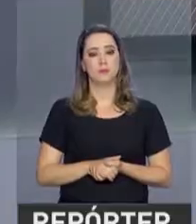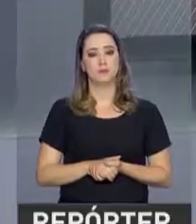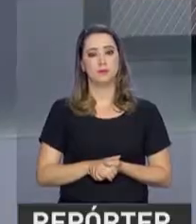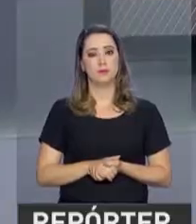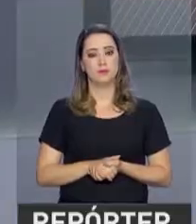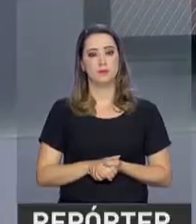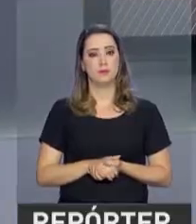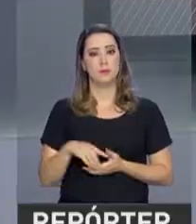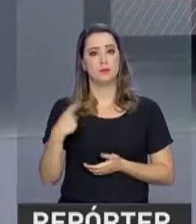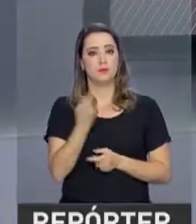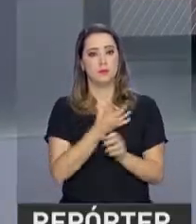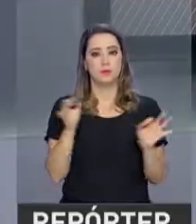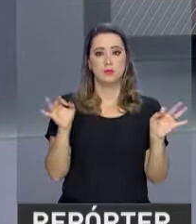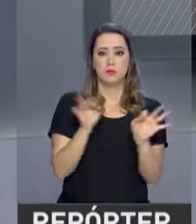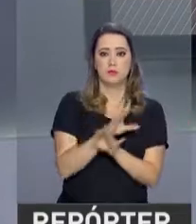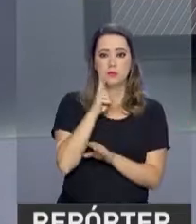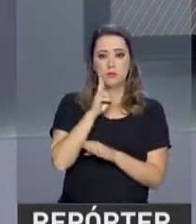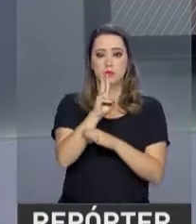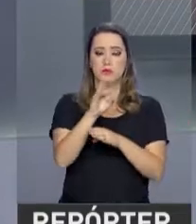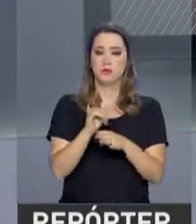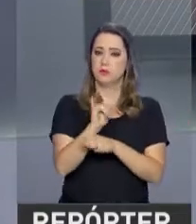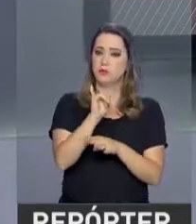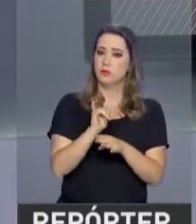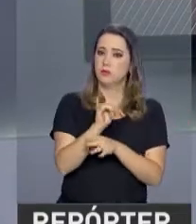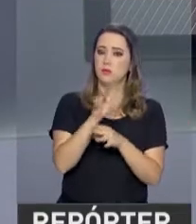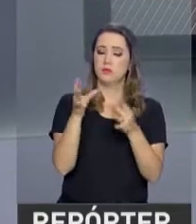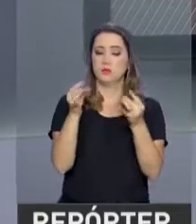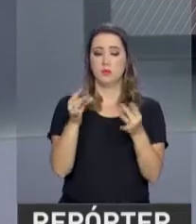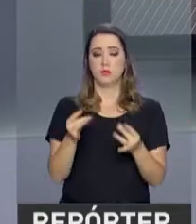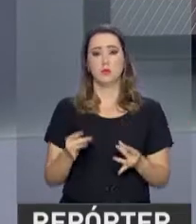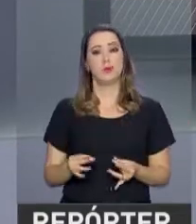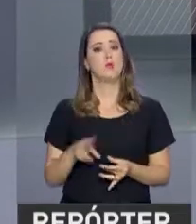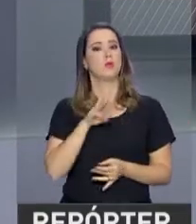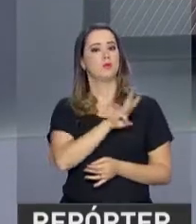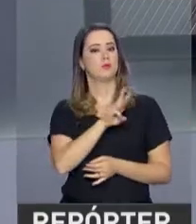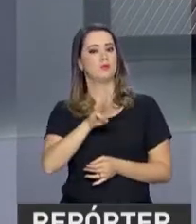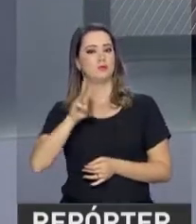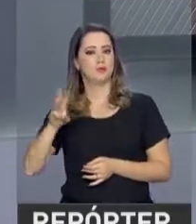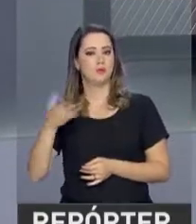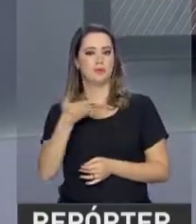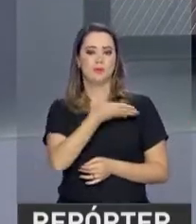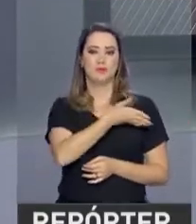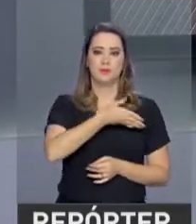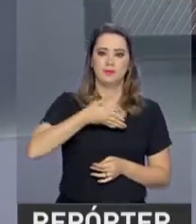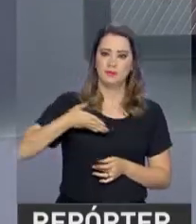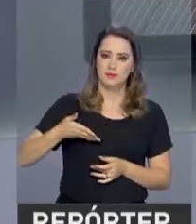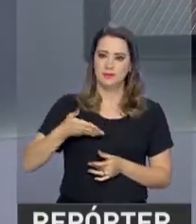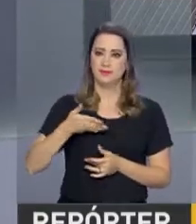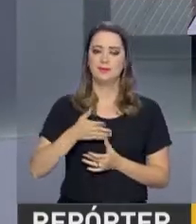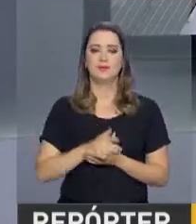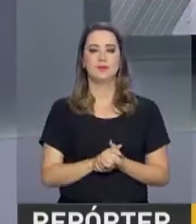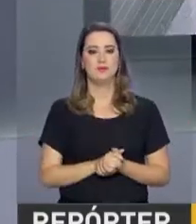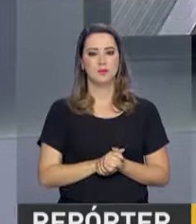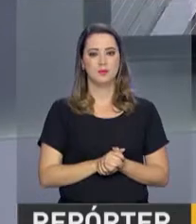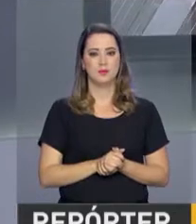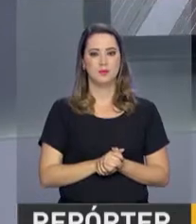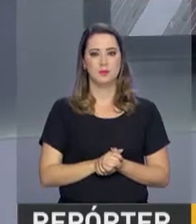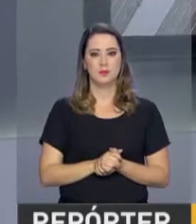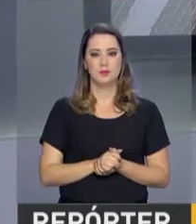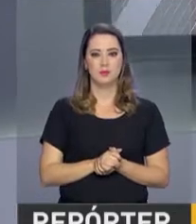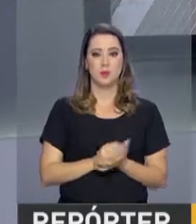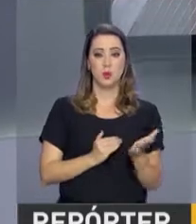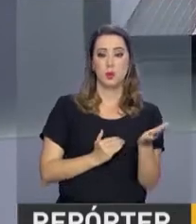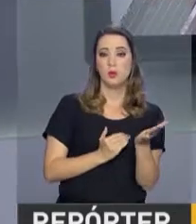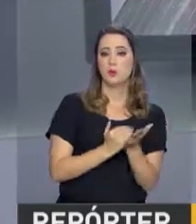nós ficamos por aqui você pode rever as reportagens no youtube e toda a nossa programação também está na página da nbr na